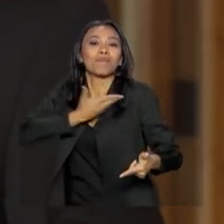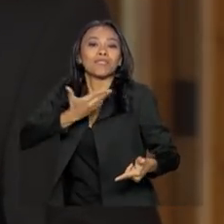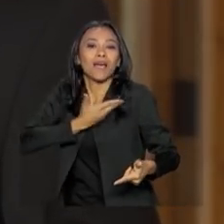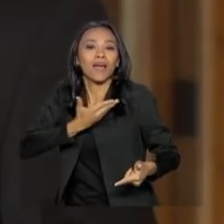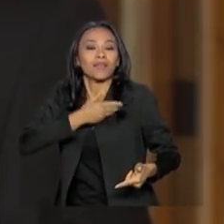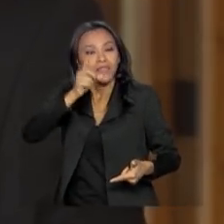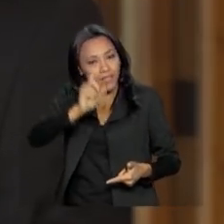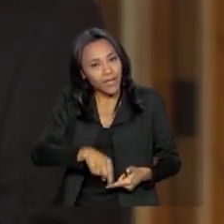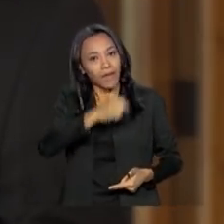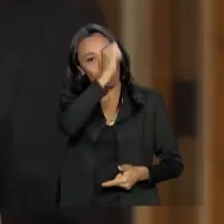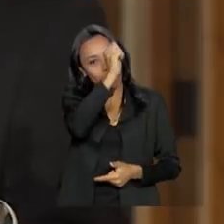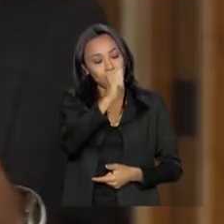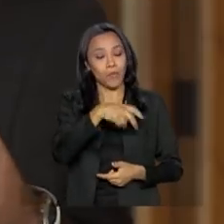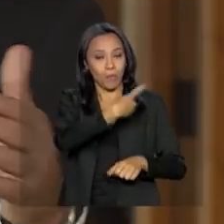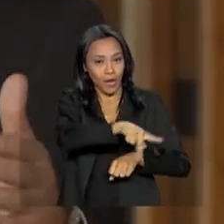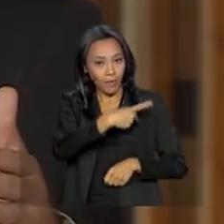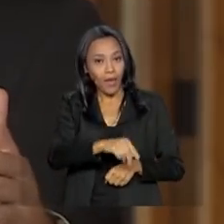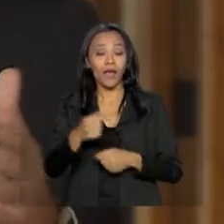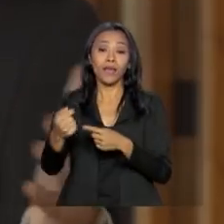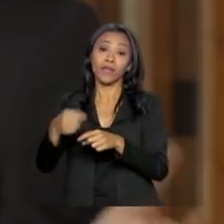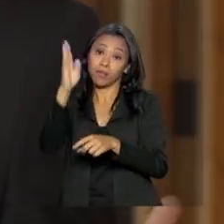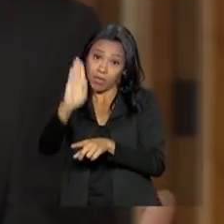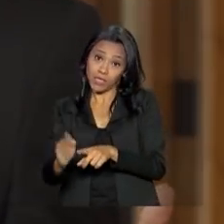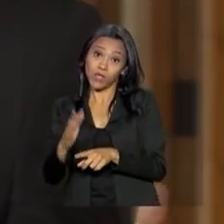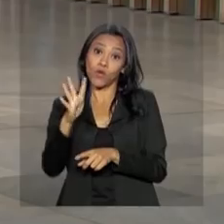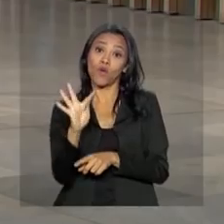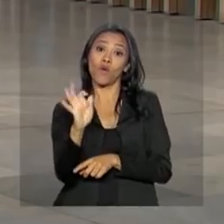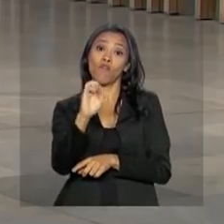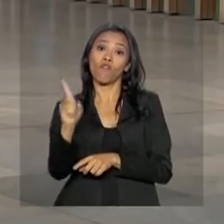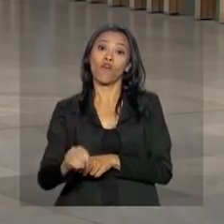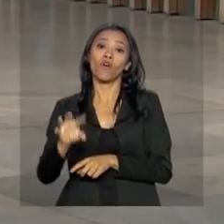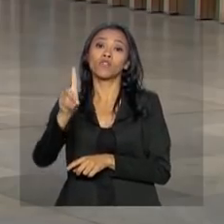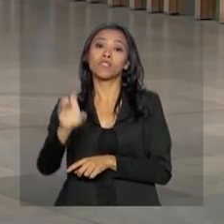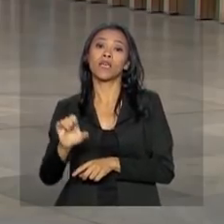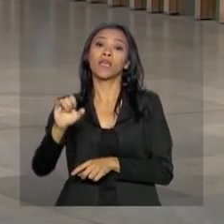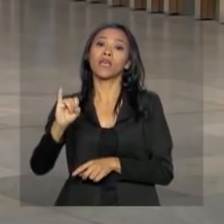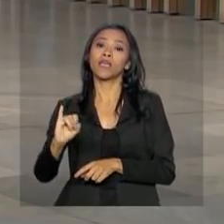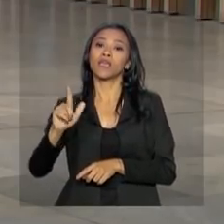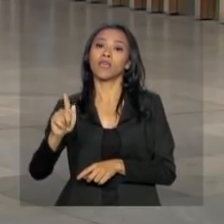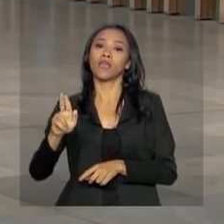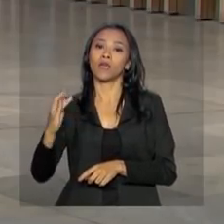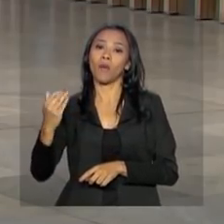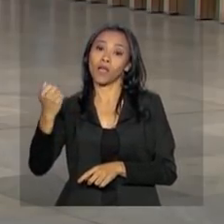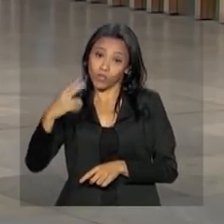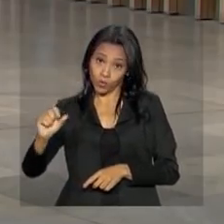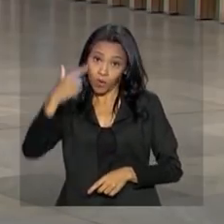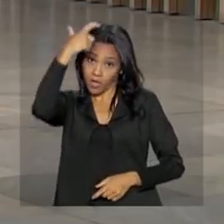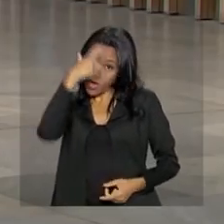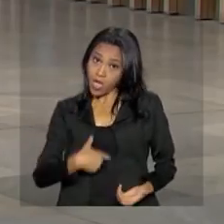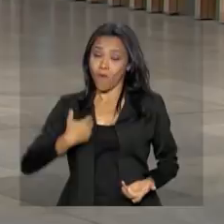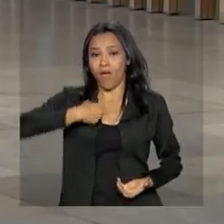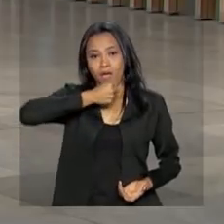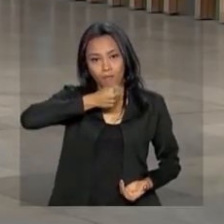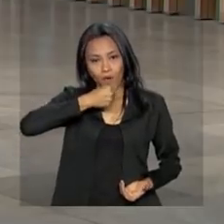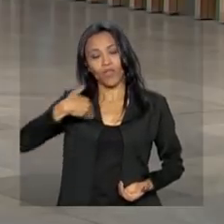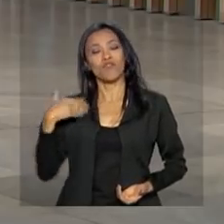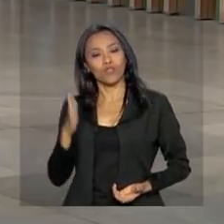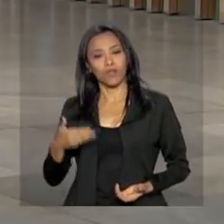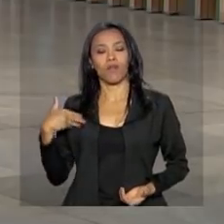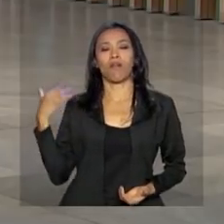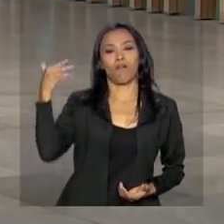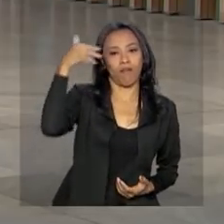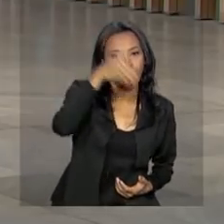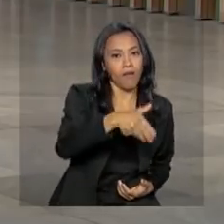Iguaçu no Brasil a cidade de Oeste no Paraguai eu como repórter aqui da TV BR estive em Assunção no